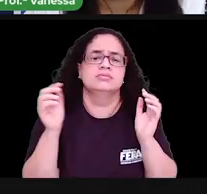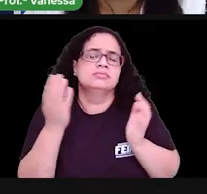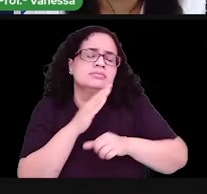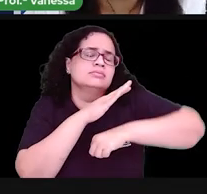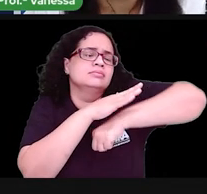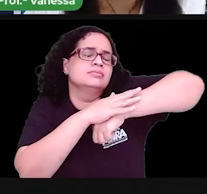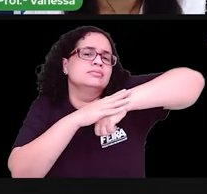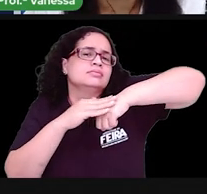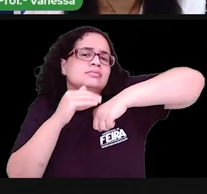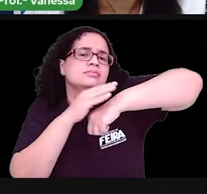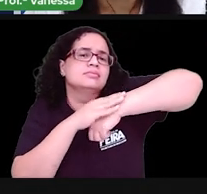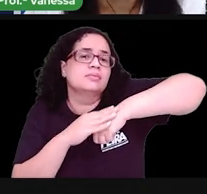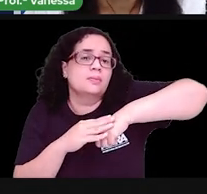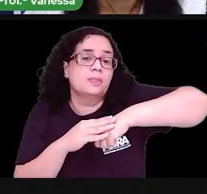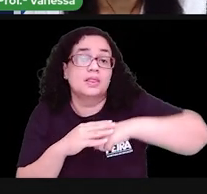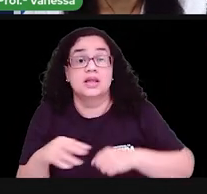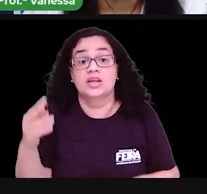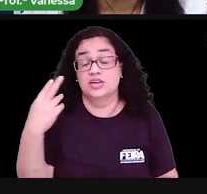charmosinha